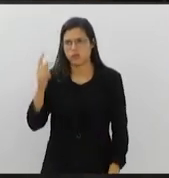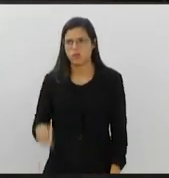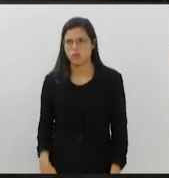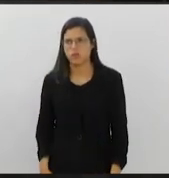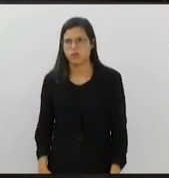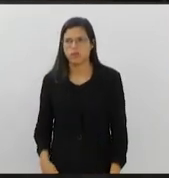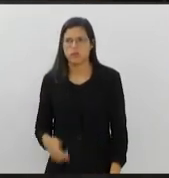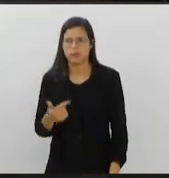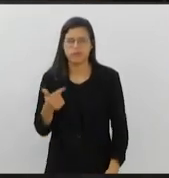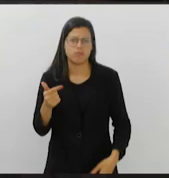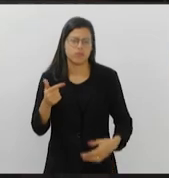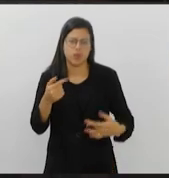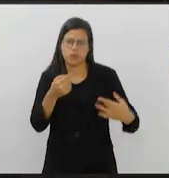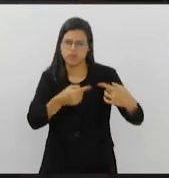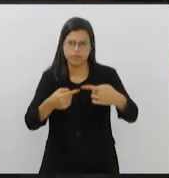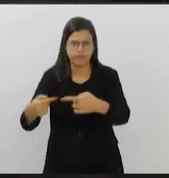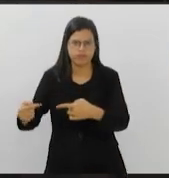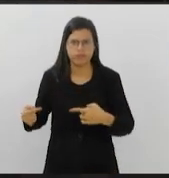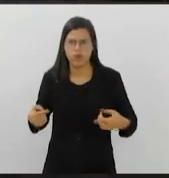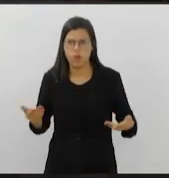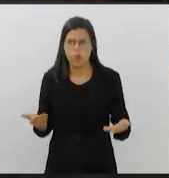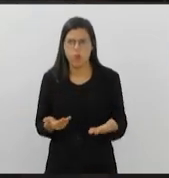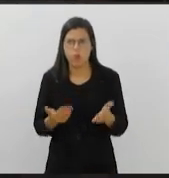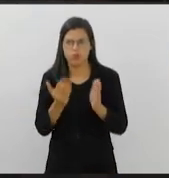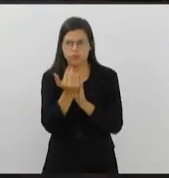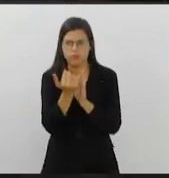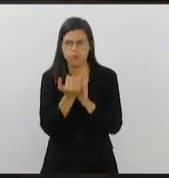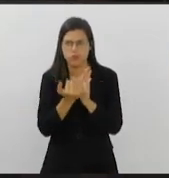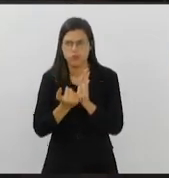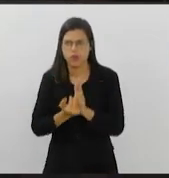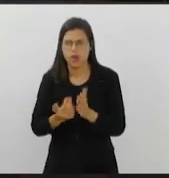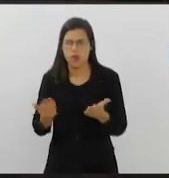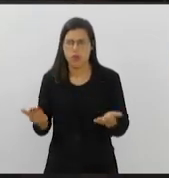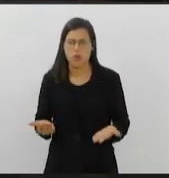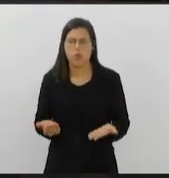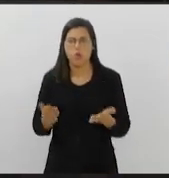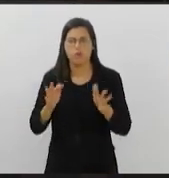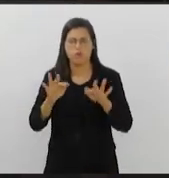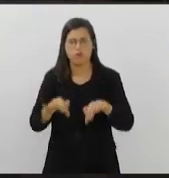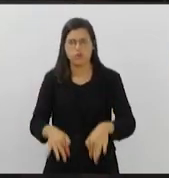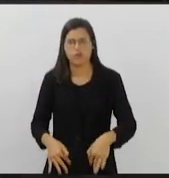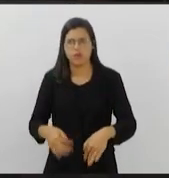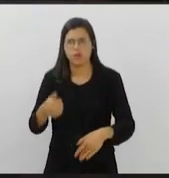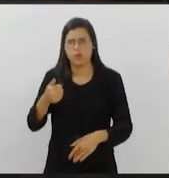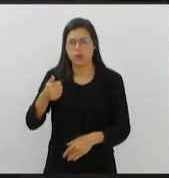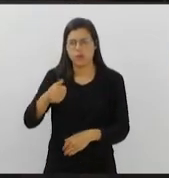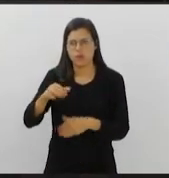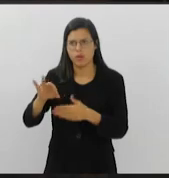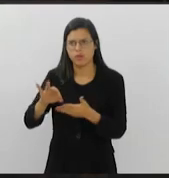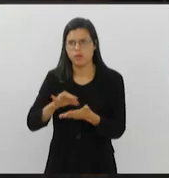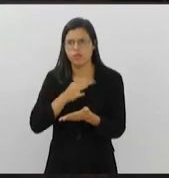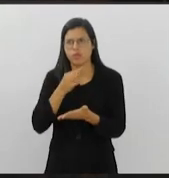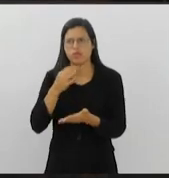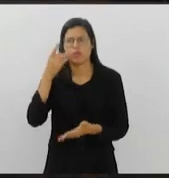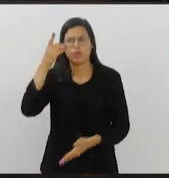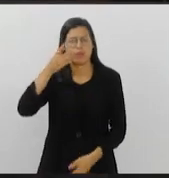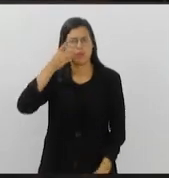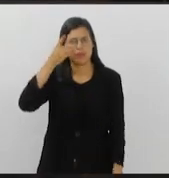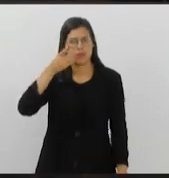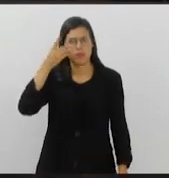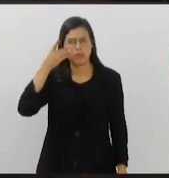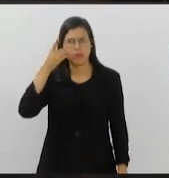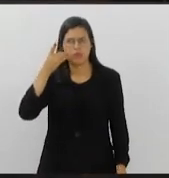Então, nada mais havendo a tratar na ordem do dia, passa-se ao expediente final. Primeiro orador inscrito, nobre